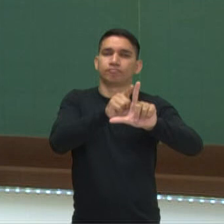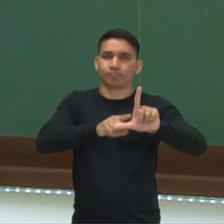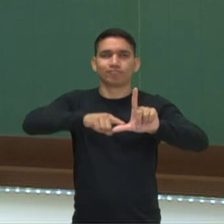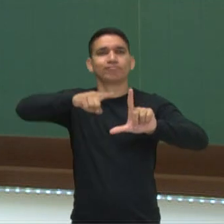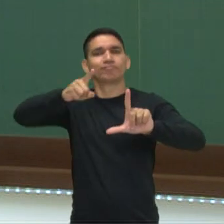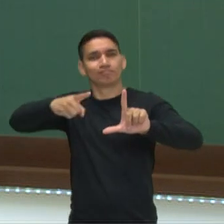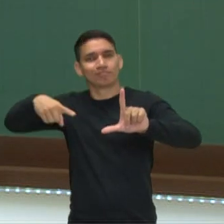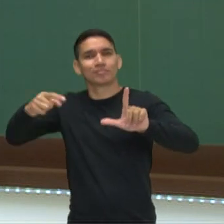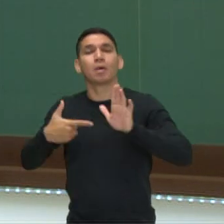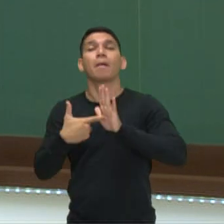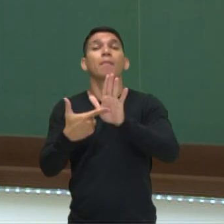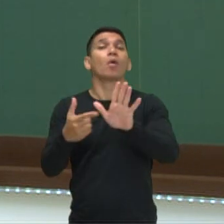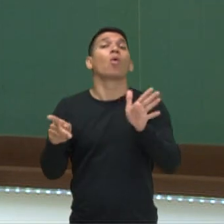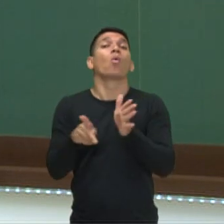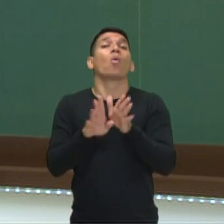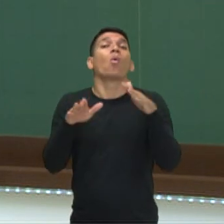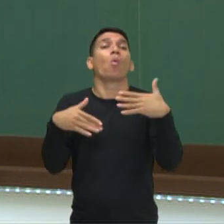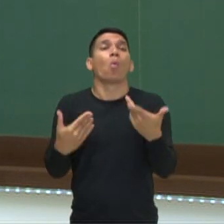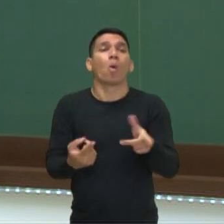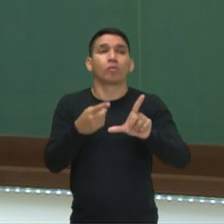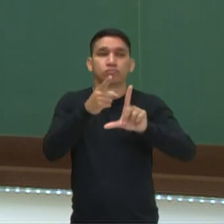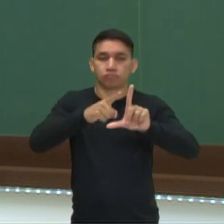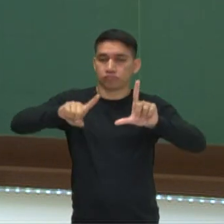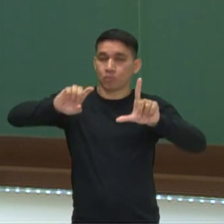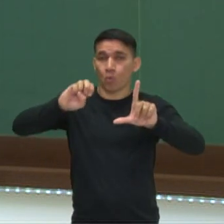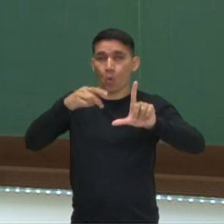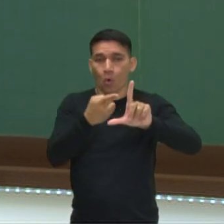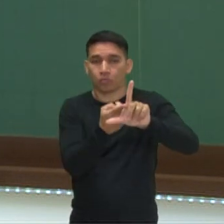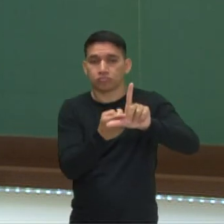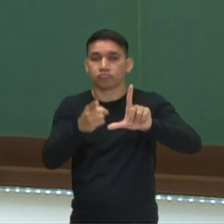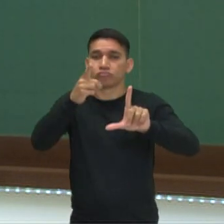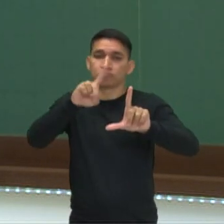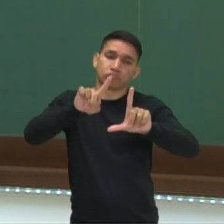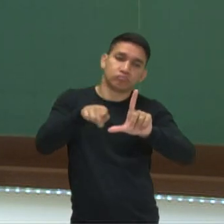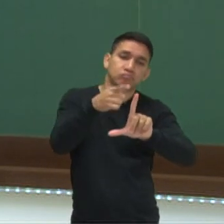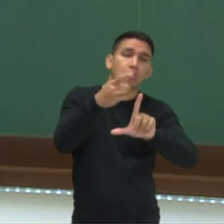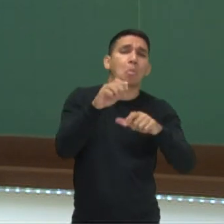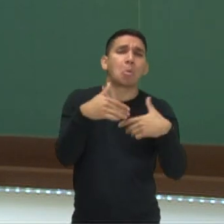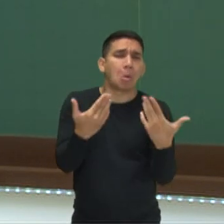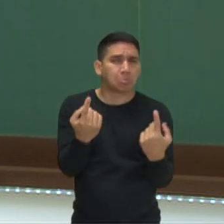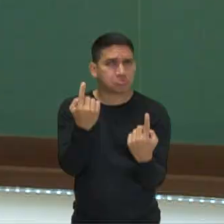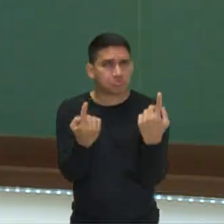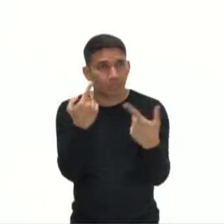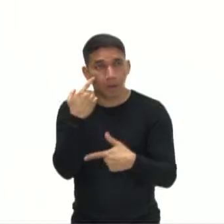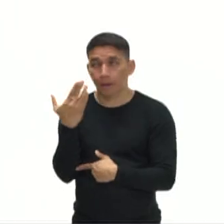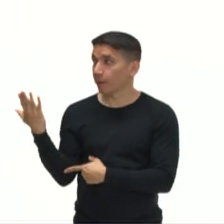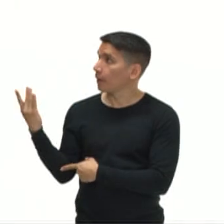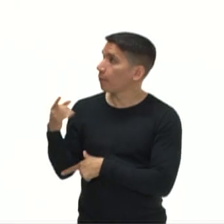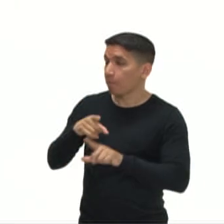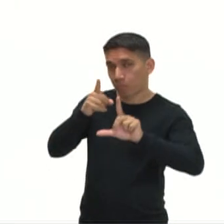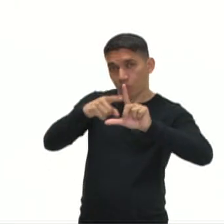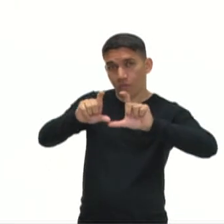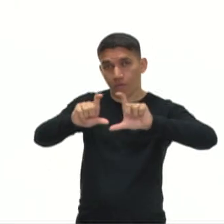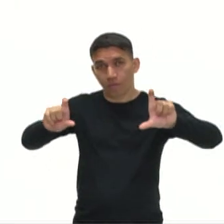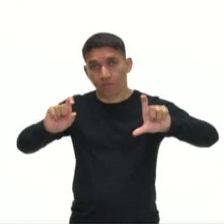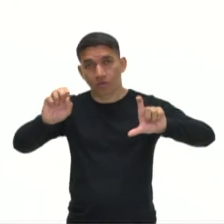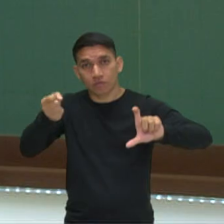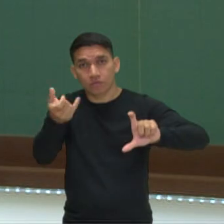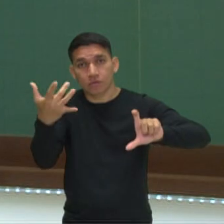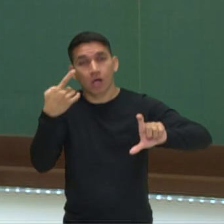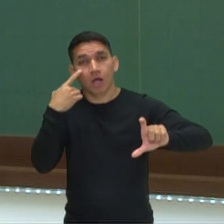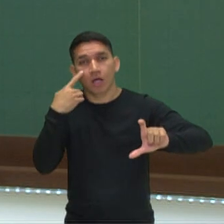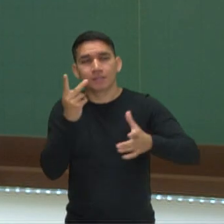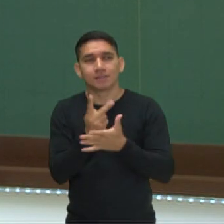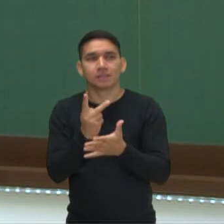aí traçando a curva do gráfico, né? O gráfico desta função passa sempre pelo